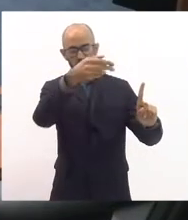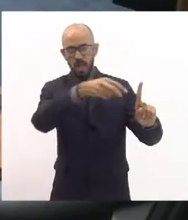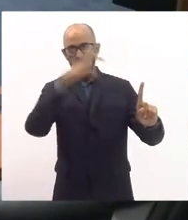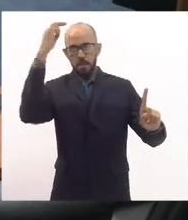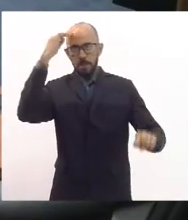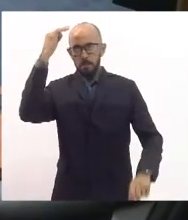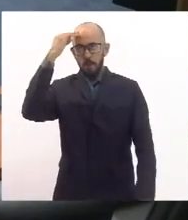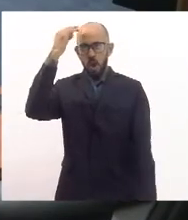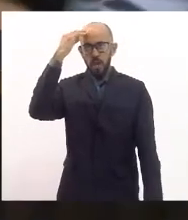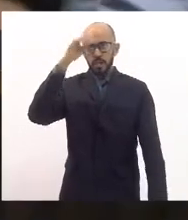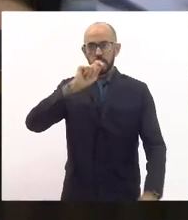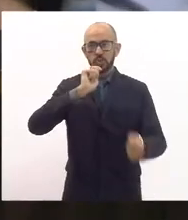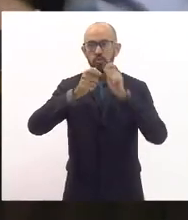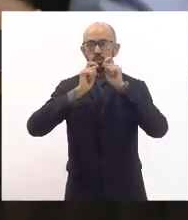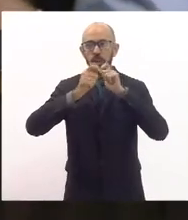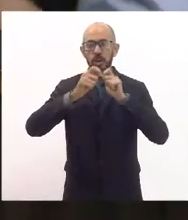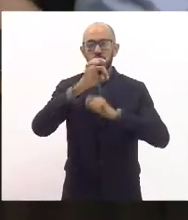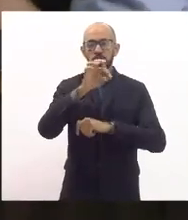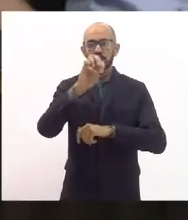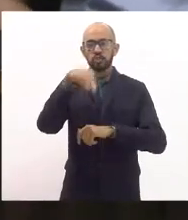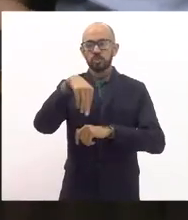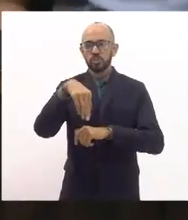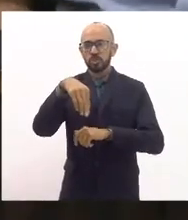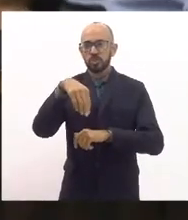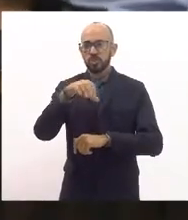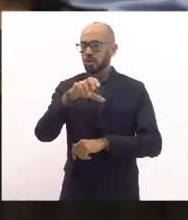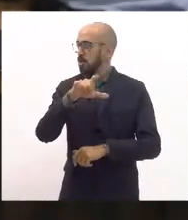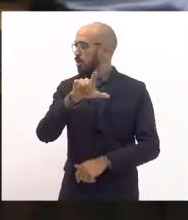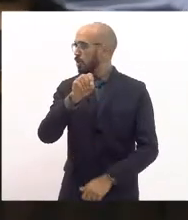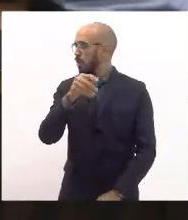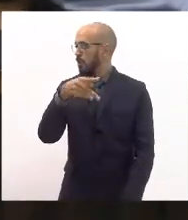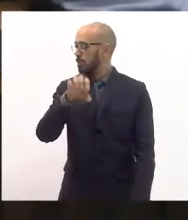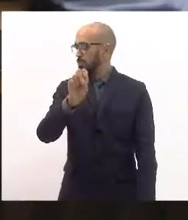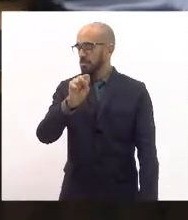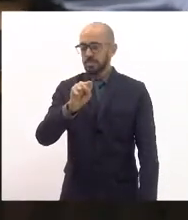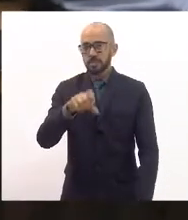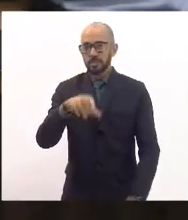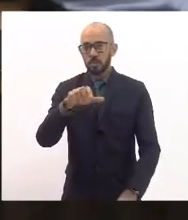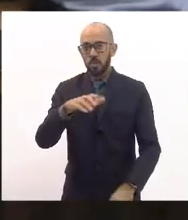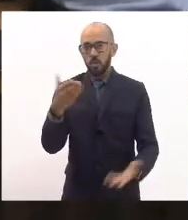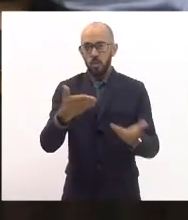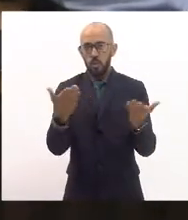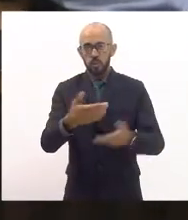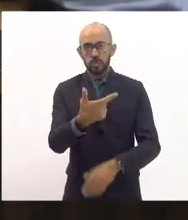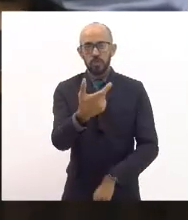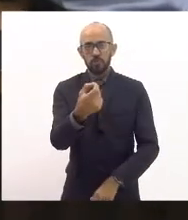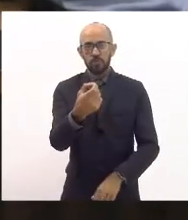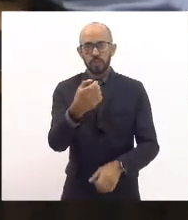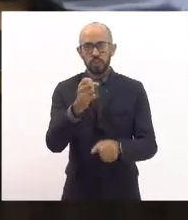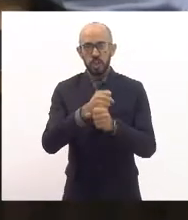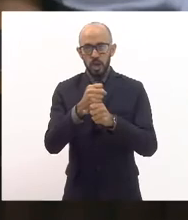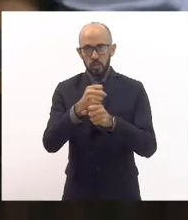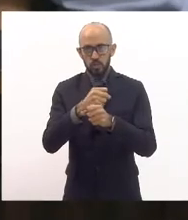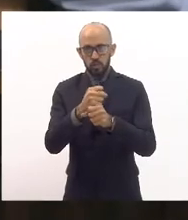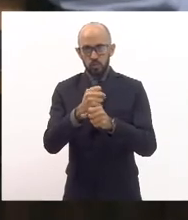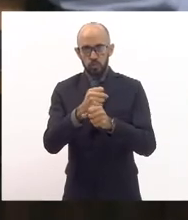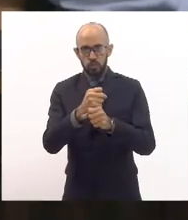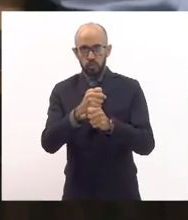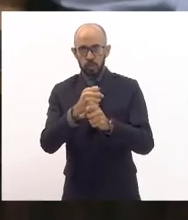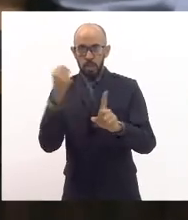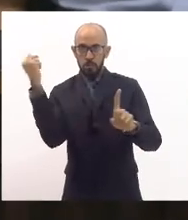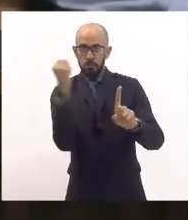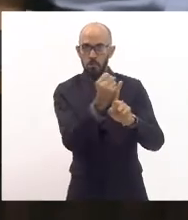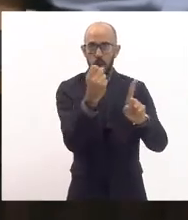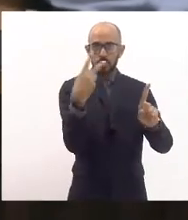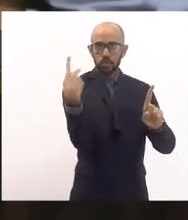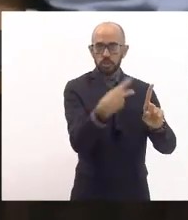do jornalista Tim Lopes hoje completam-se 20 anos da morte dele que foi